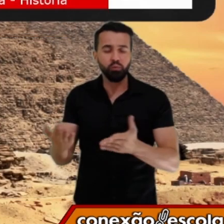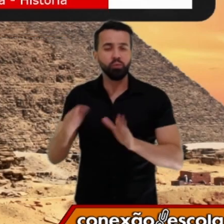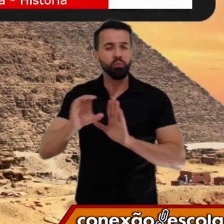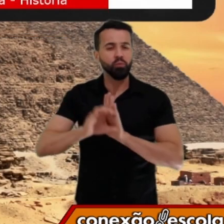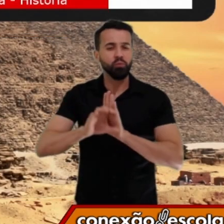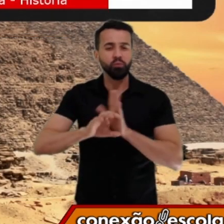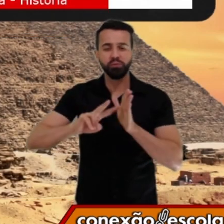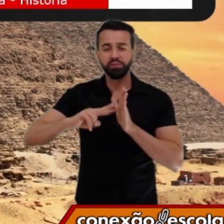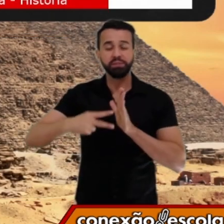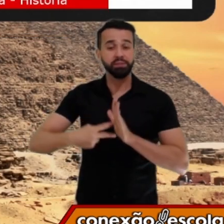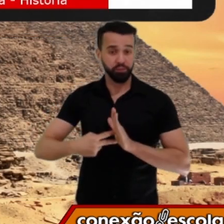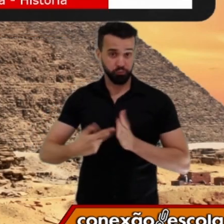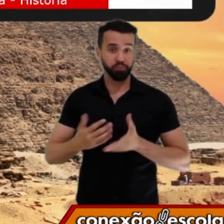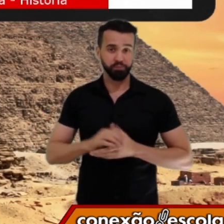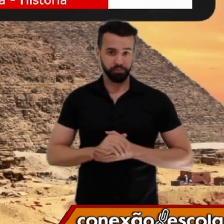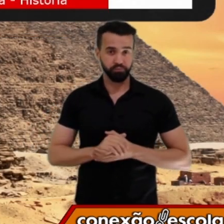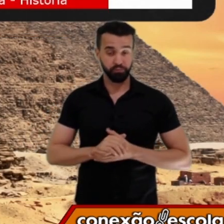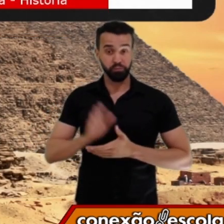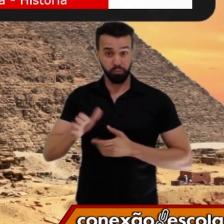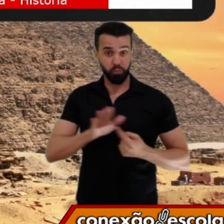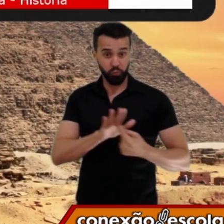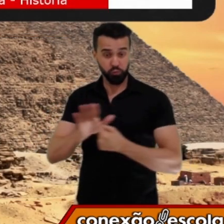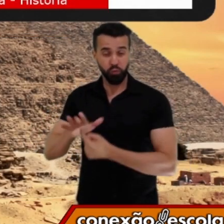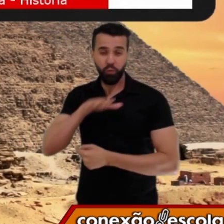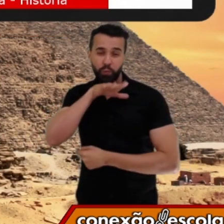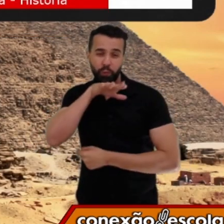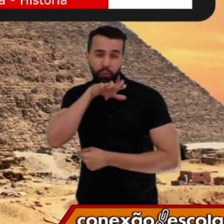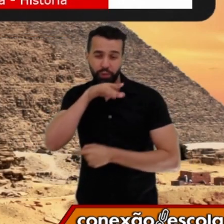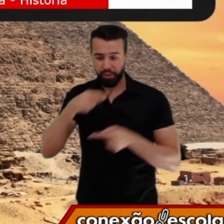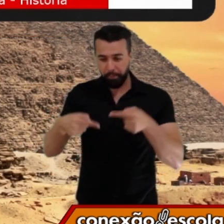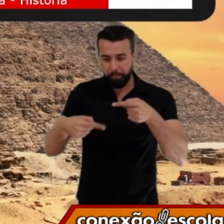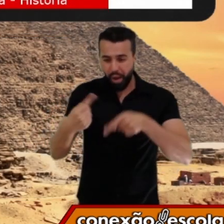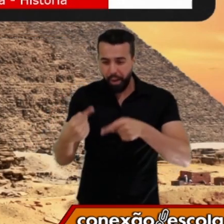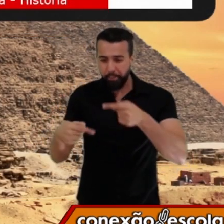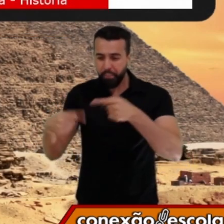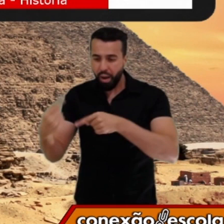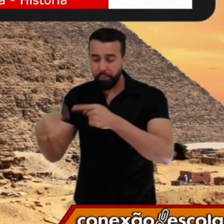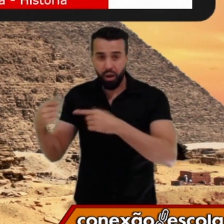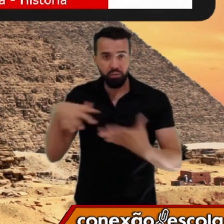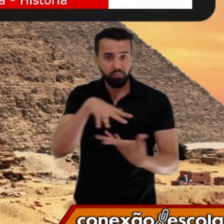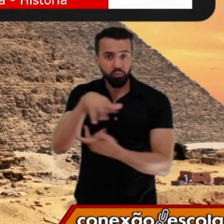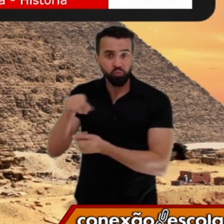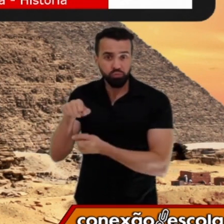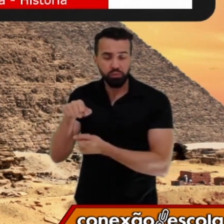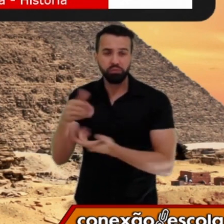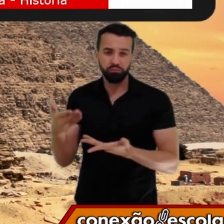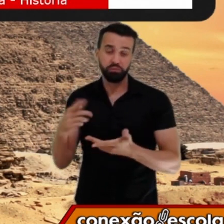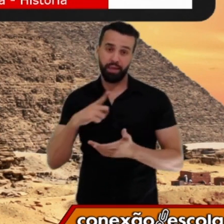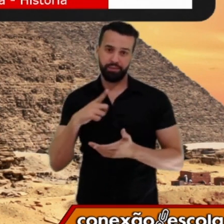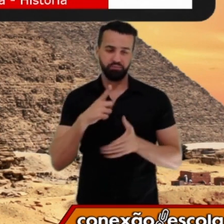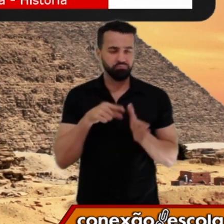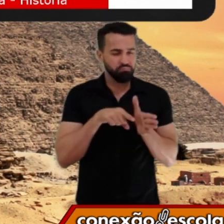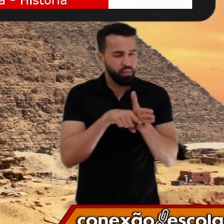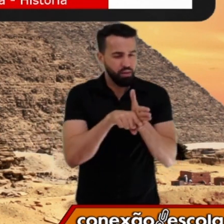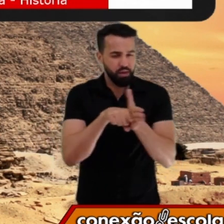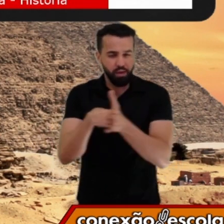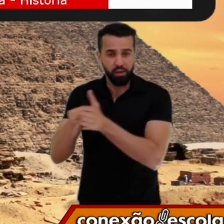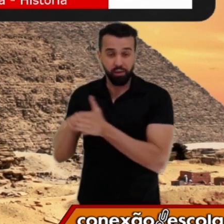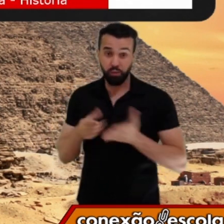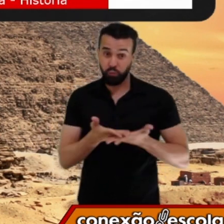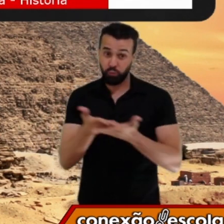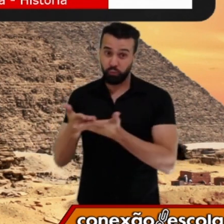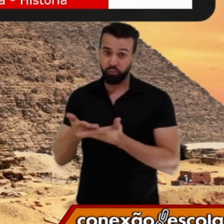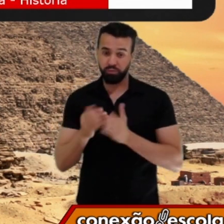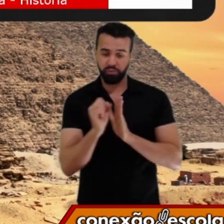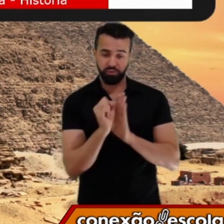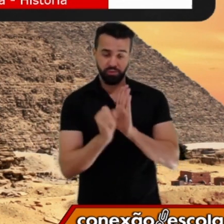nós falamos sobre essas contradições que são geradas pela humanidade, nós podemos destacar alguns estudos que, principalmente no século XX e